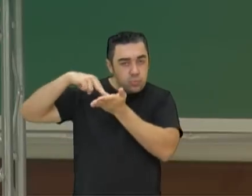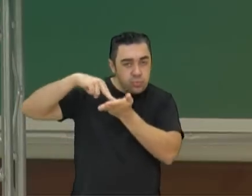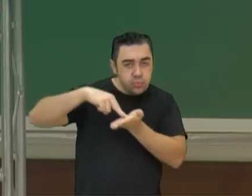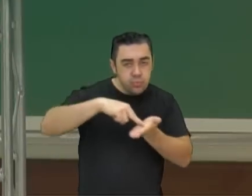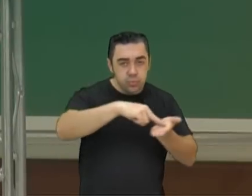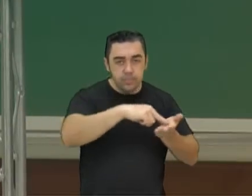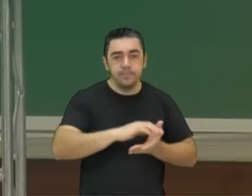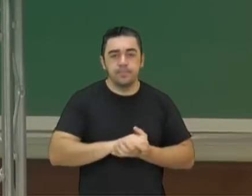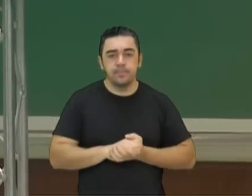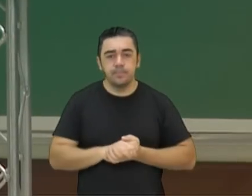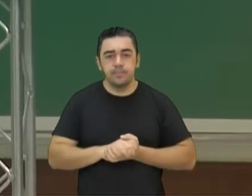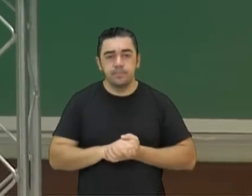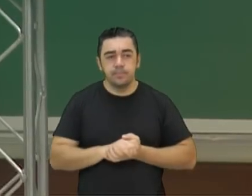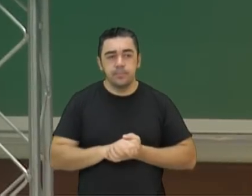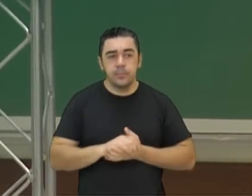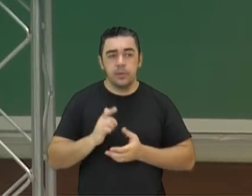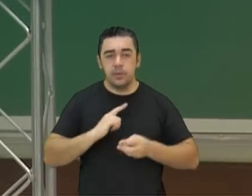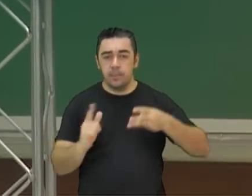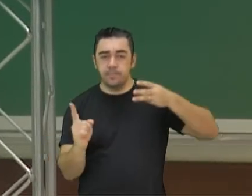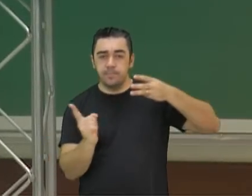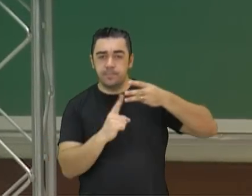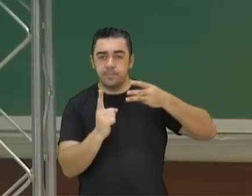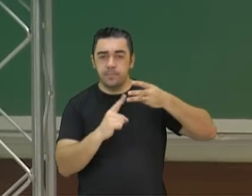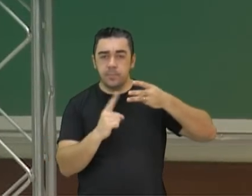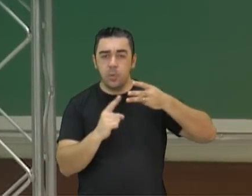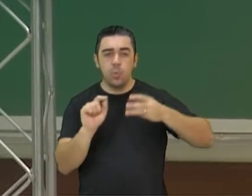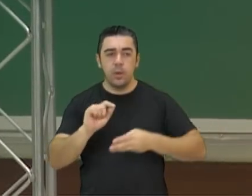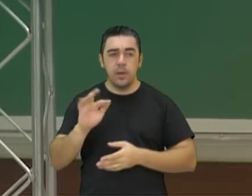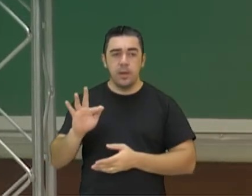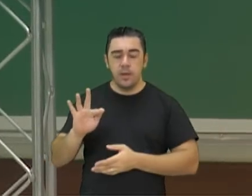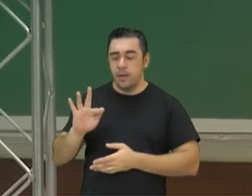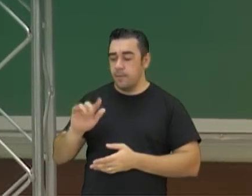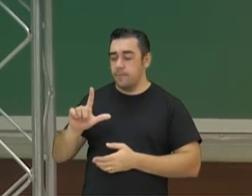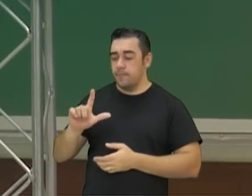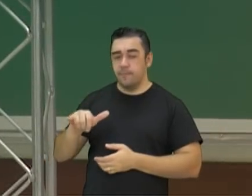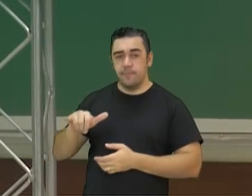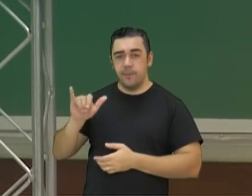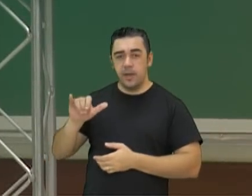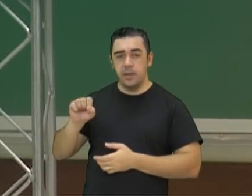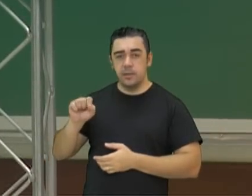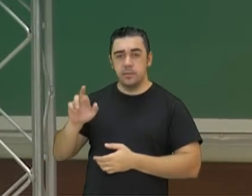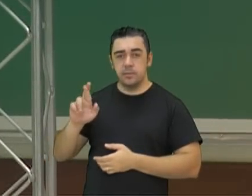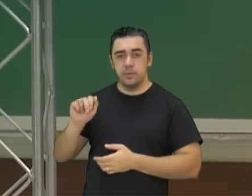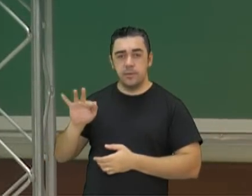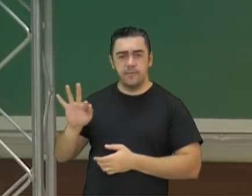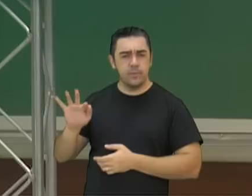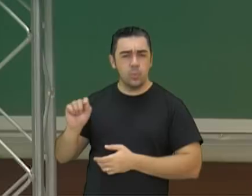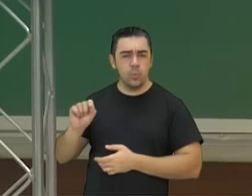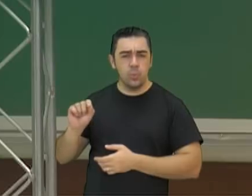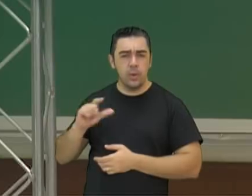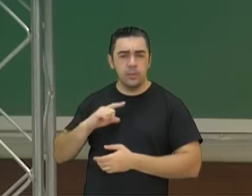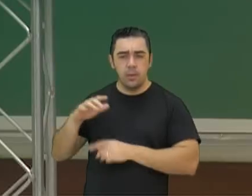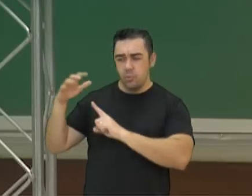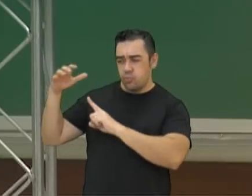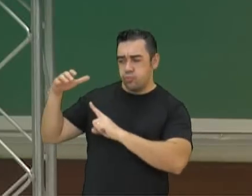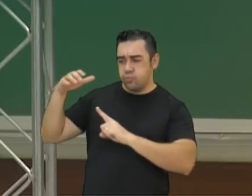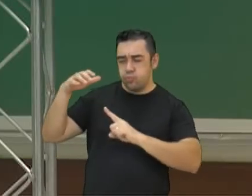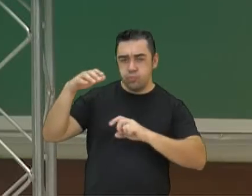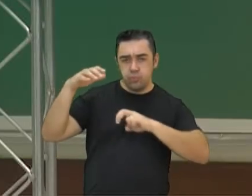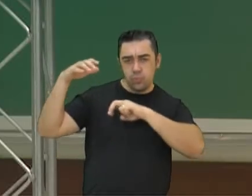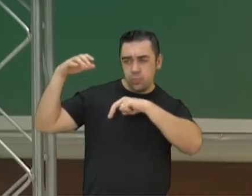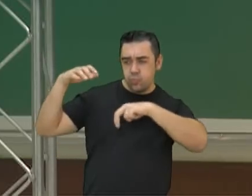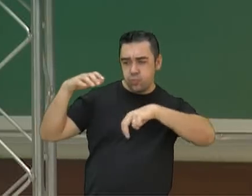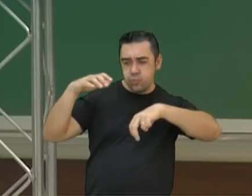que saiu do surf, que é o fly surf ou kite surf. Vamos lá então?